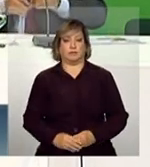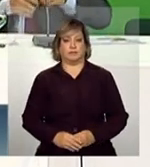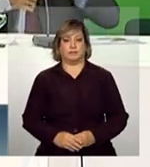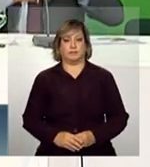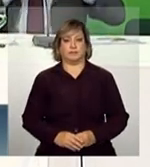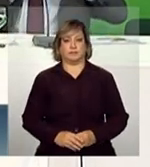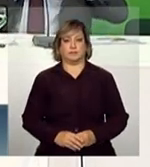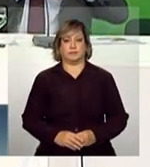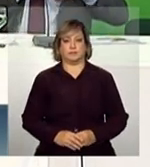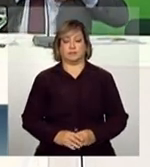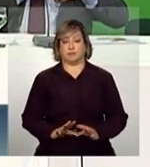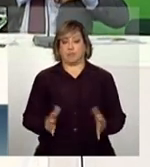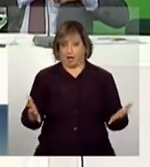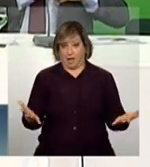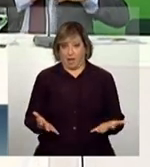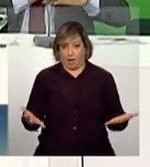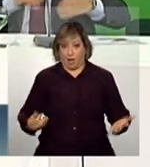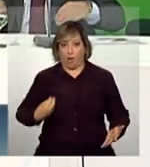Atualmente não há prazo